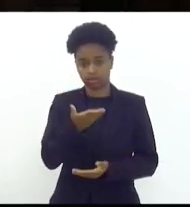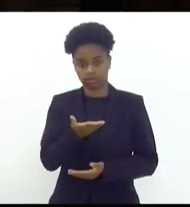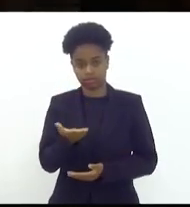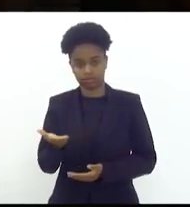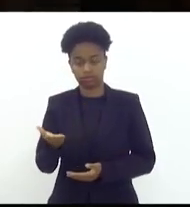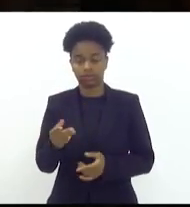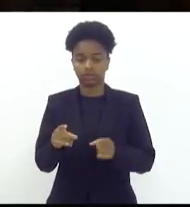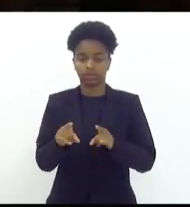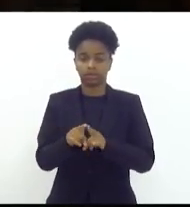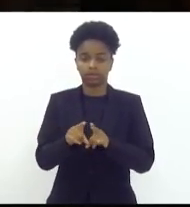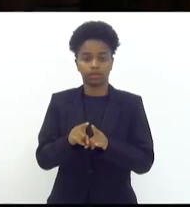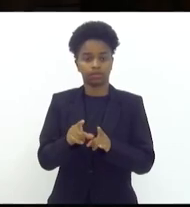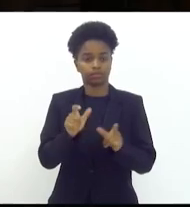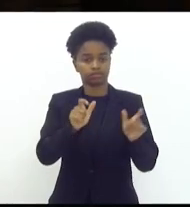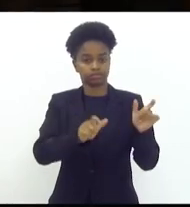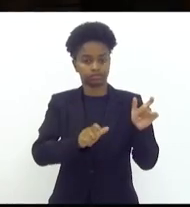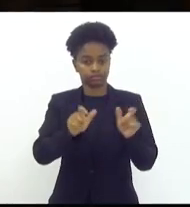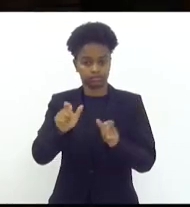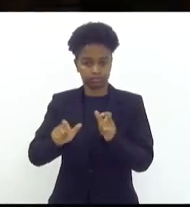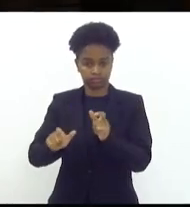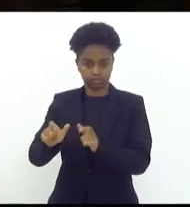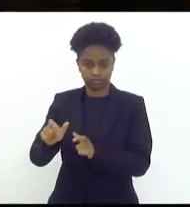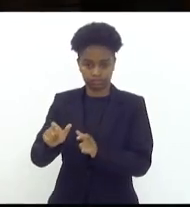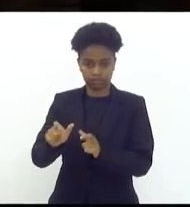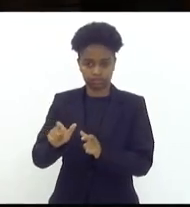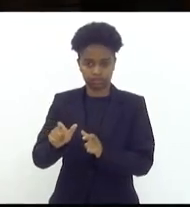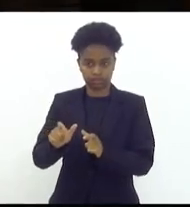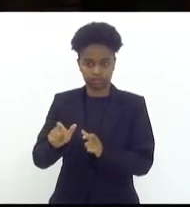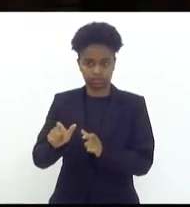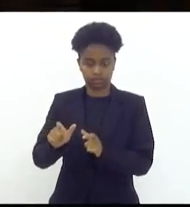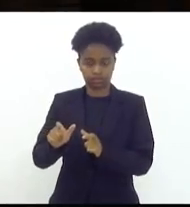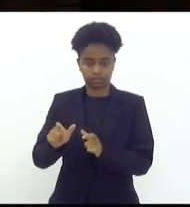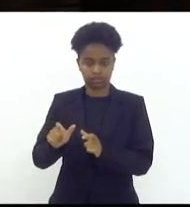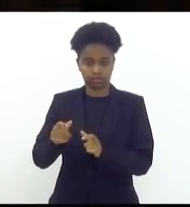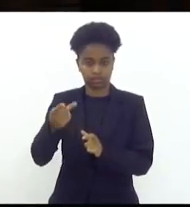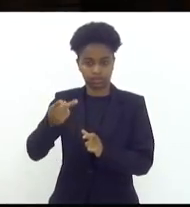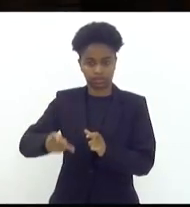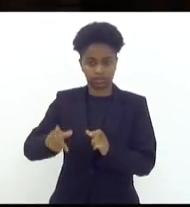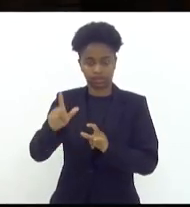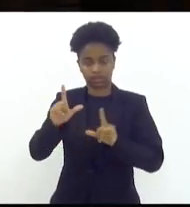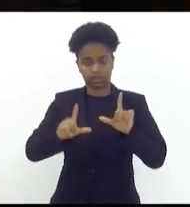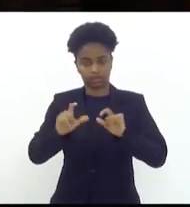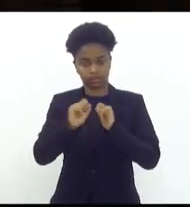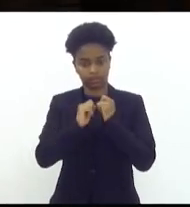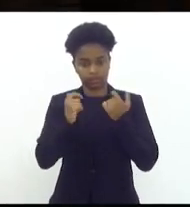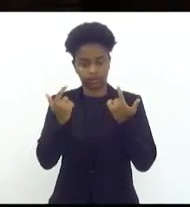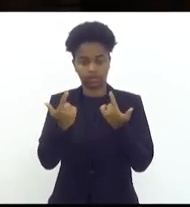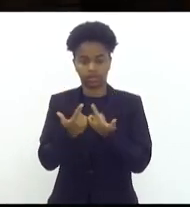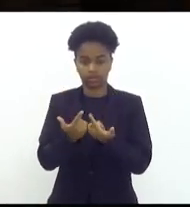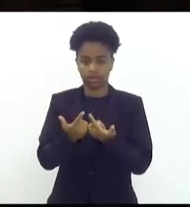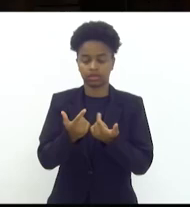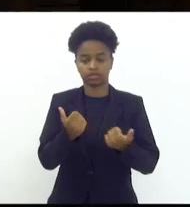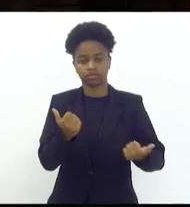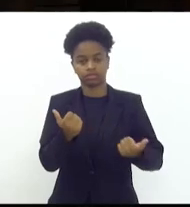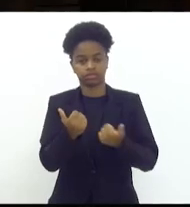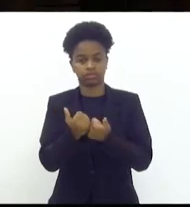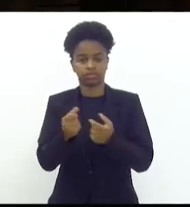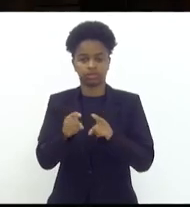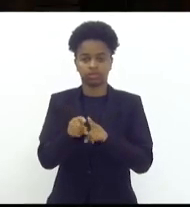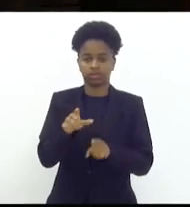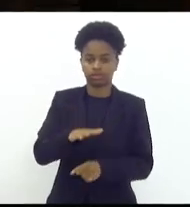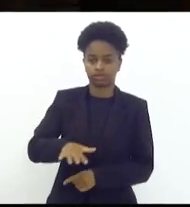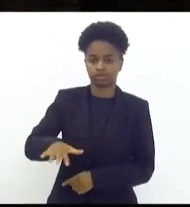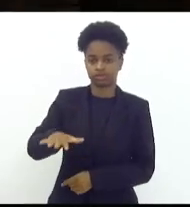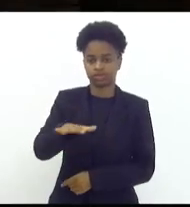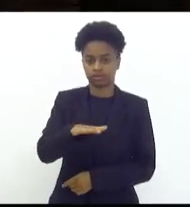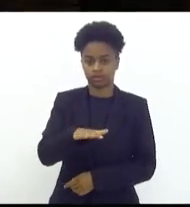senhoras e senhores da estrutura da TV alerj Assessoria em geral